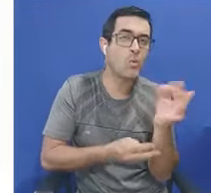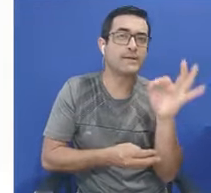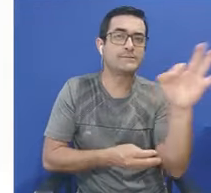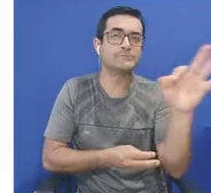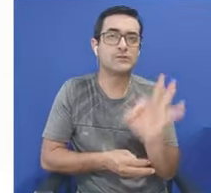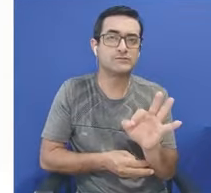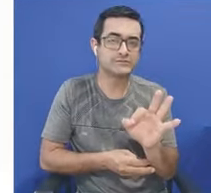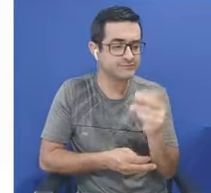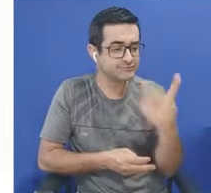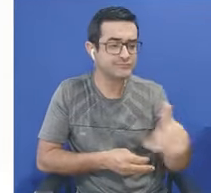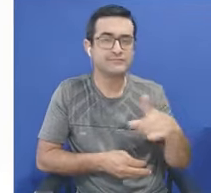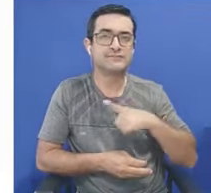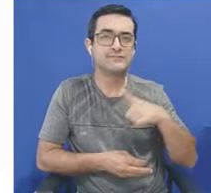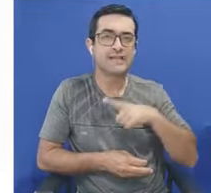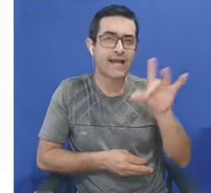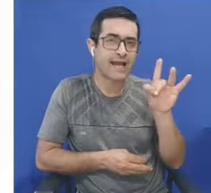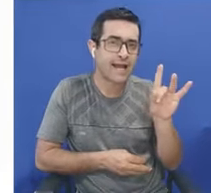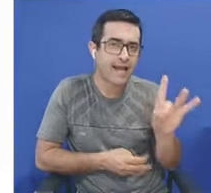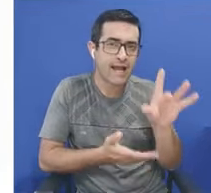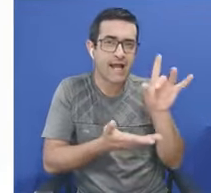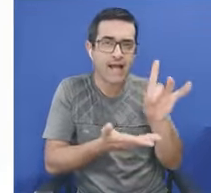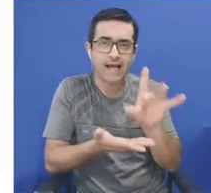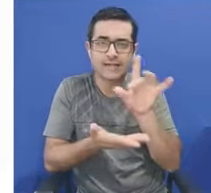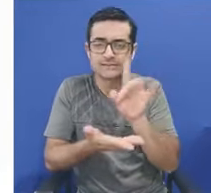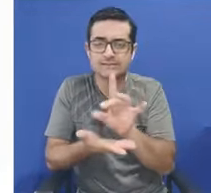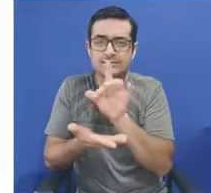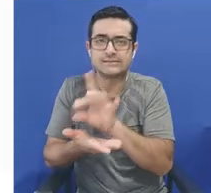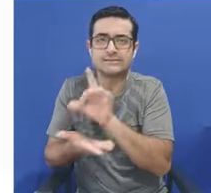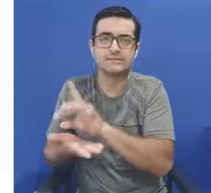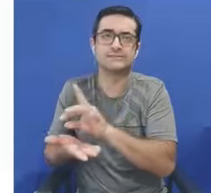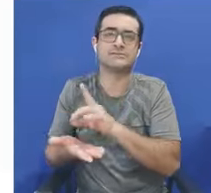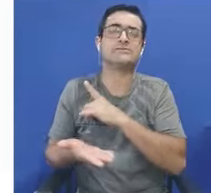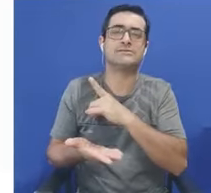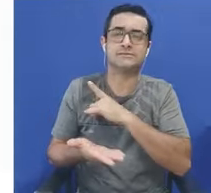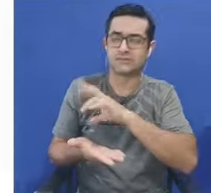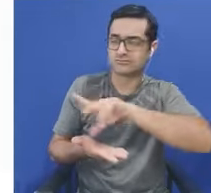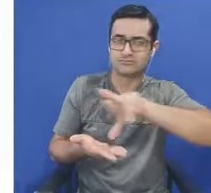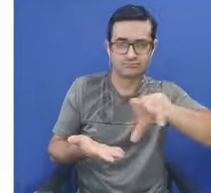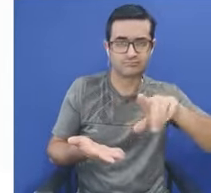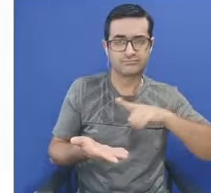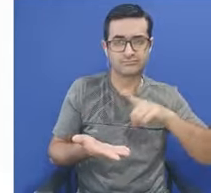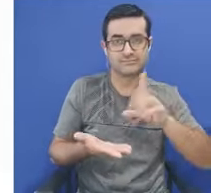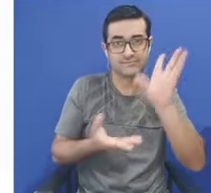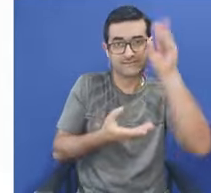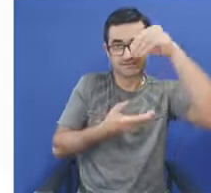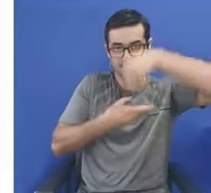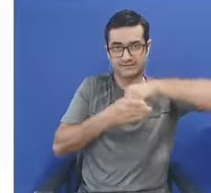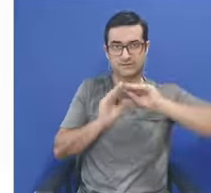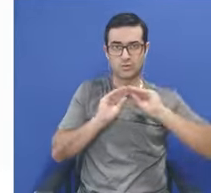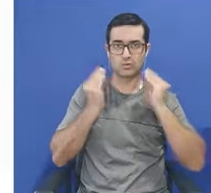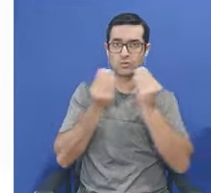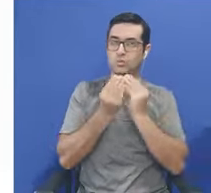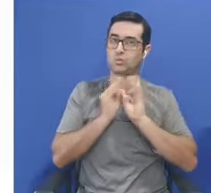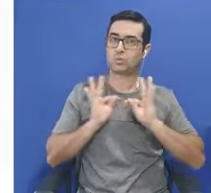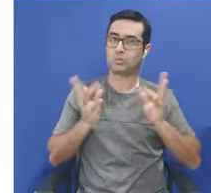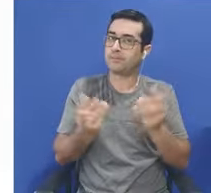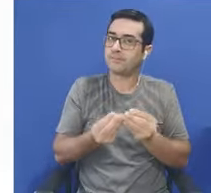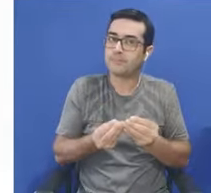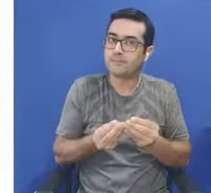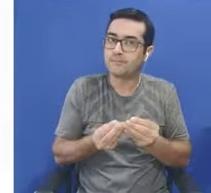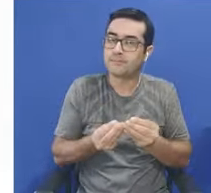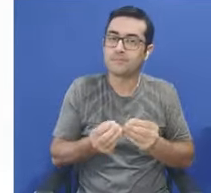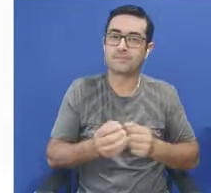massa presente de cada substância, né, de cada elemento, na substância total.